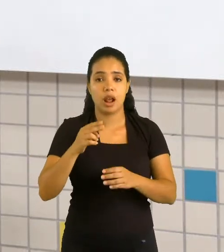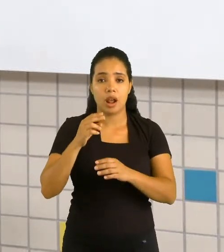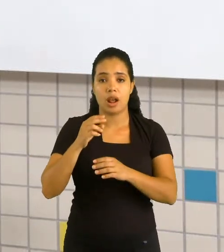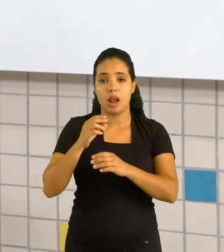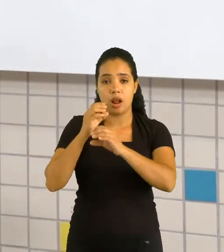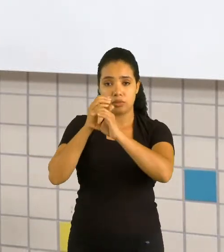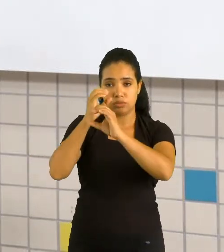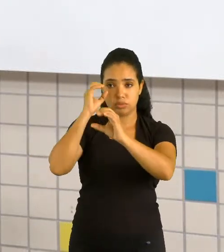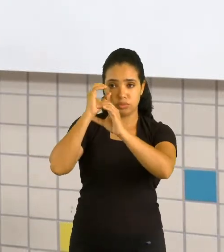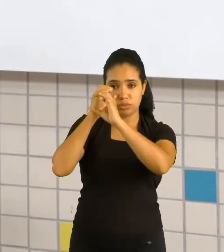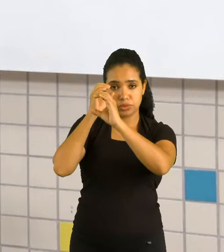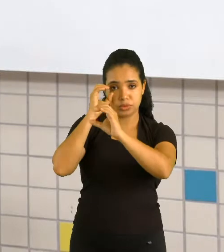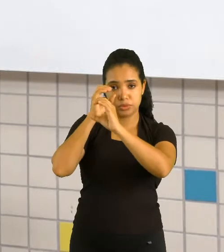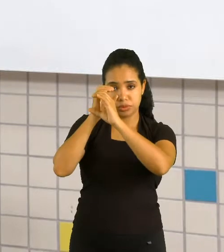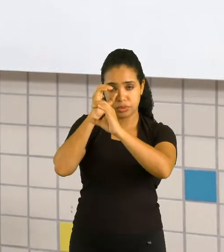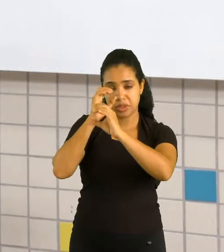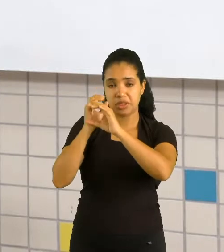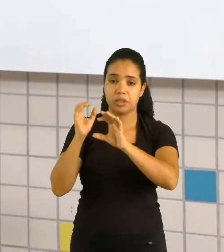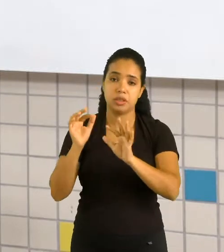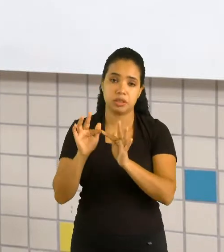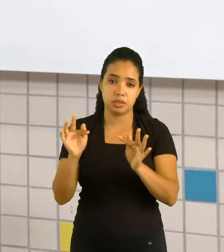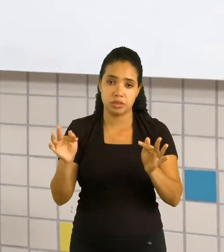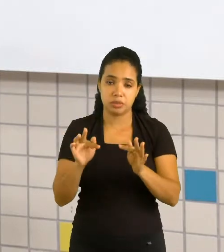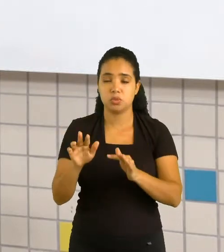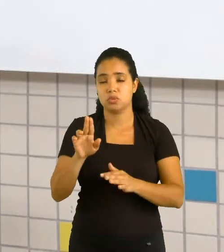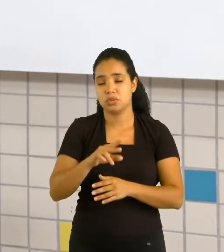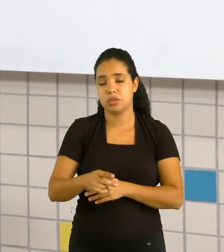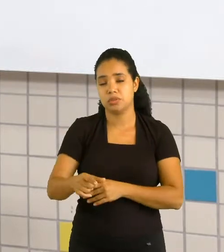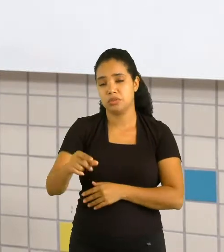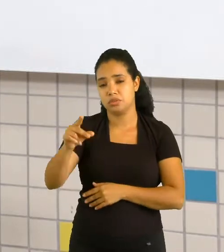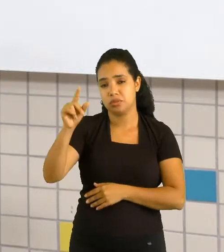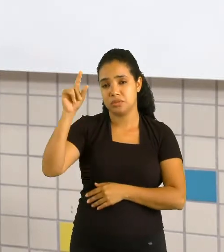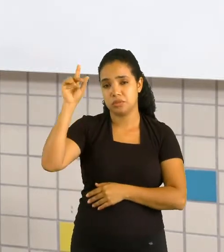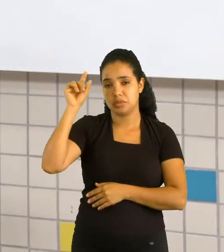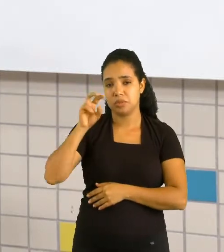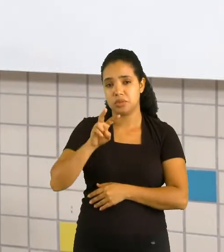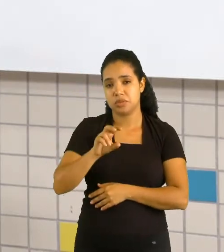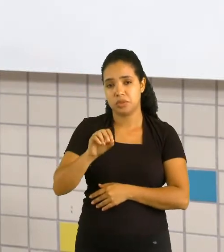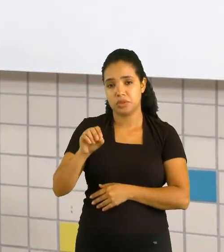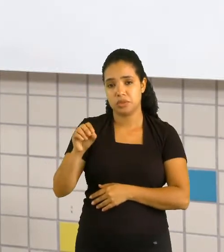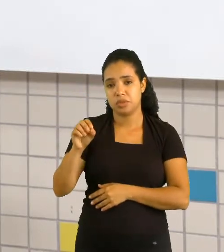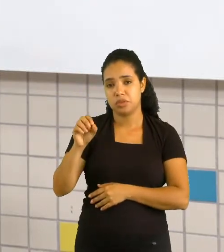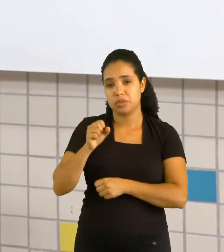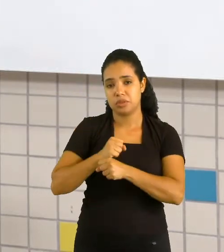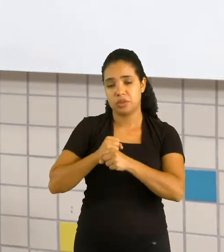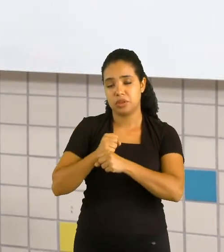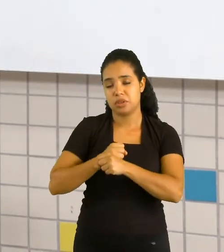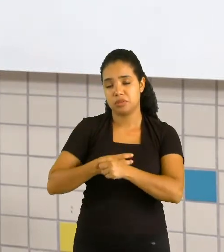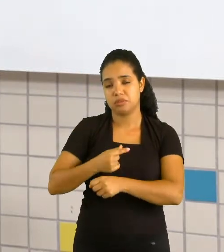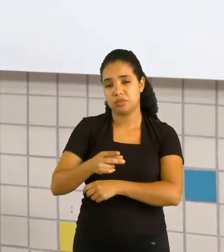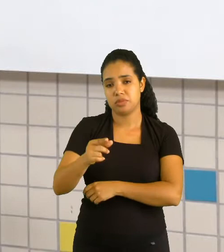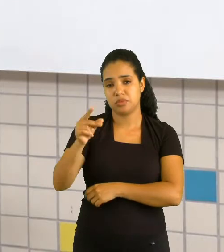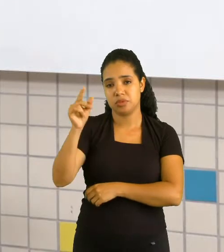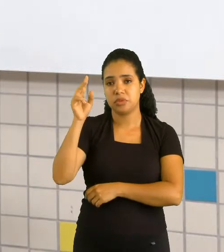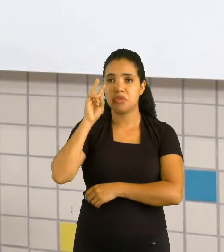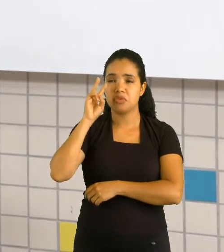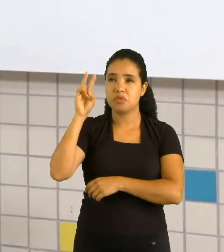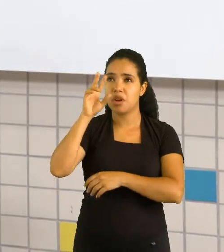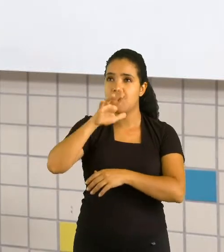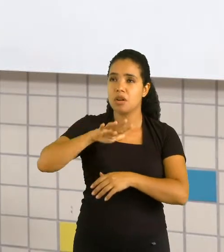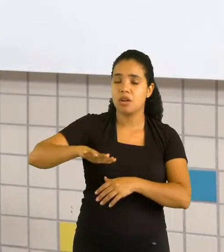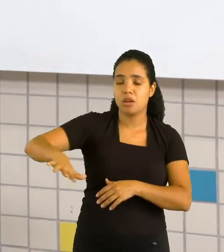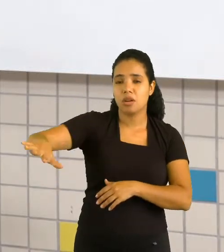é um instrumento simples, usado já há mais de 500 anos para observar o espaço e os